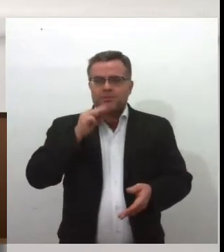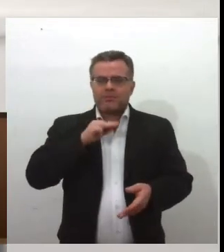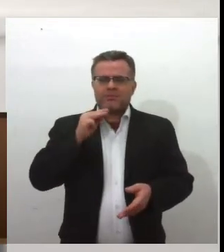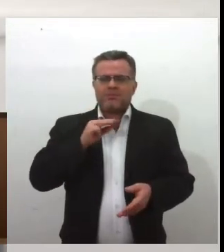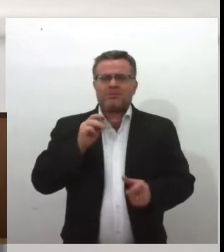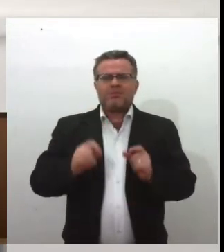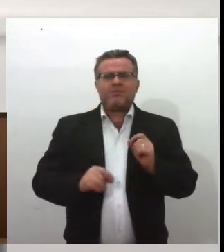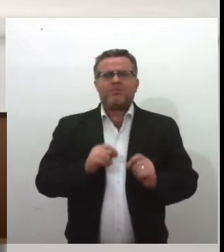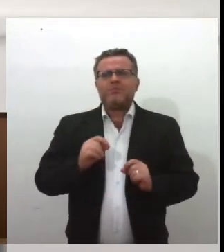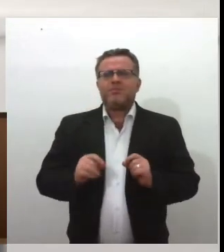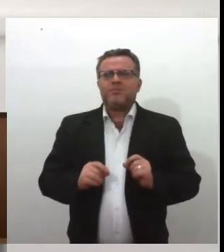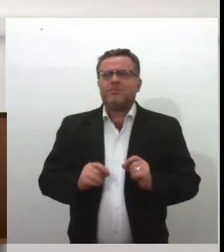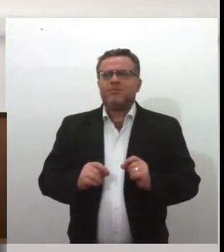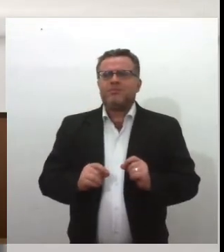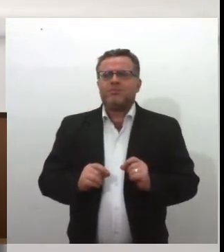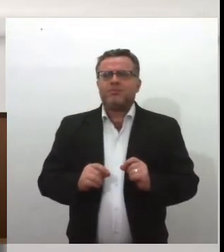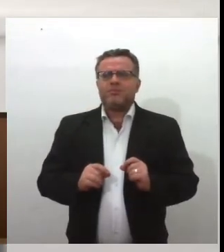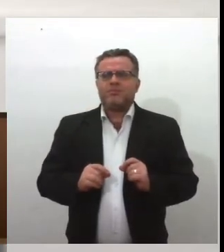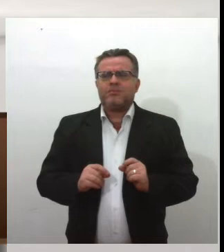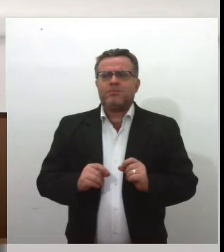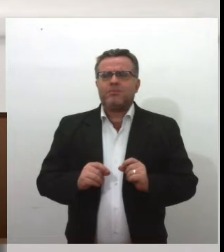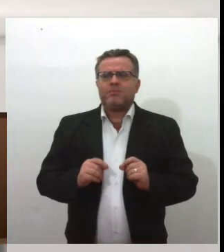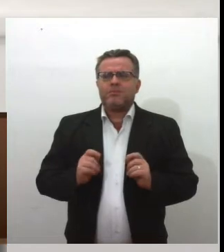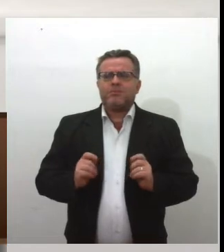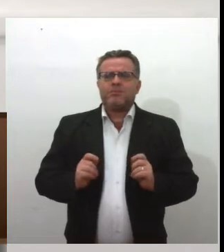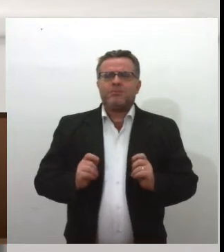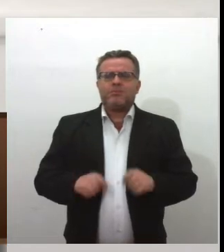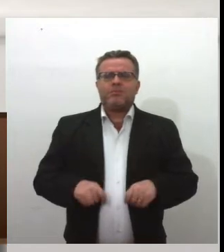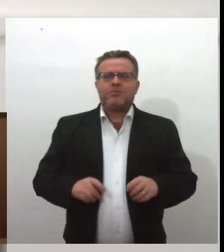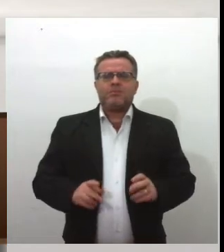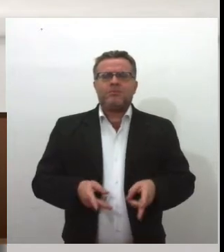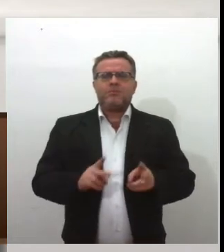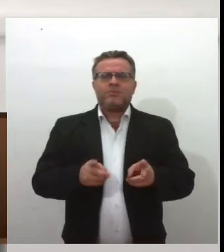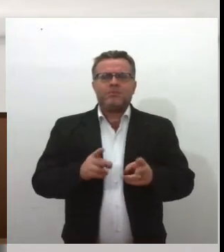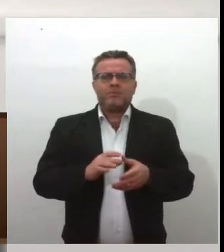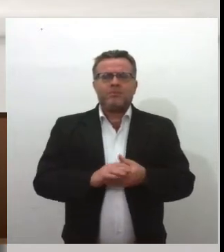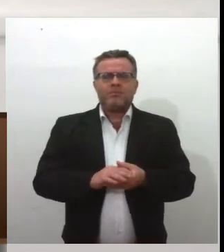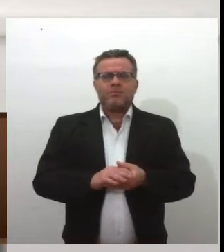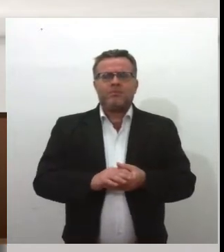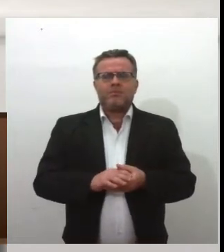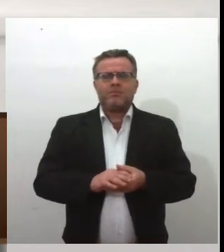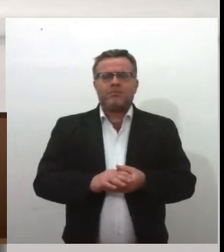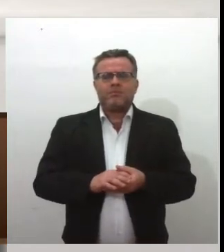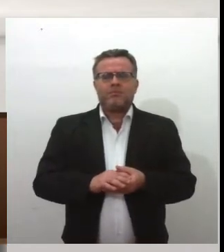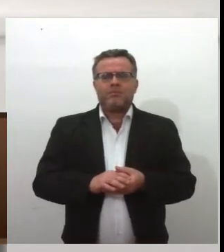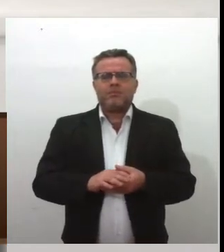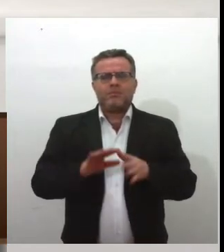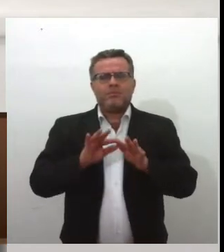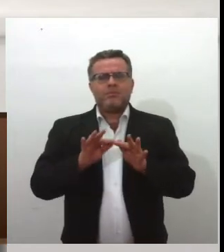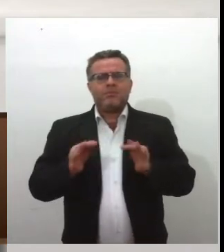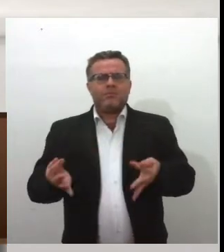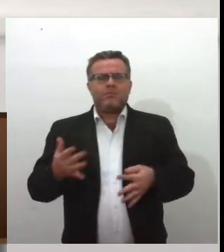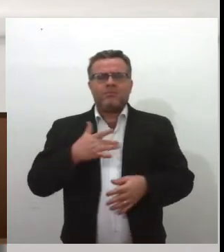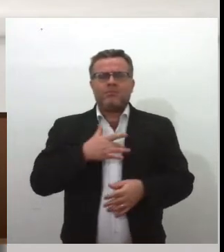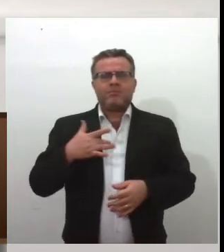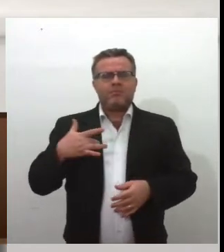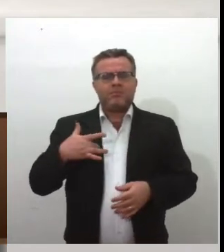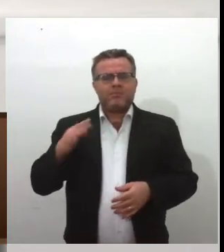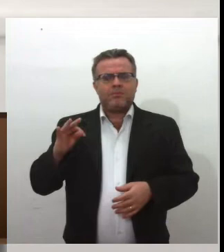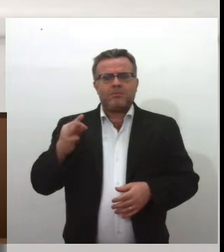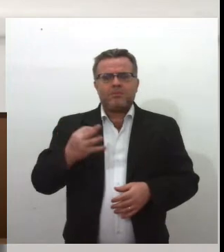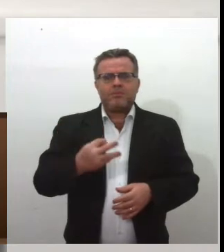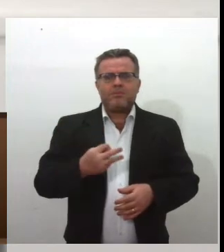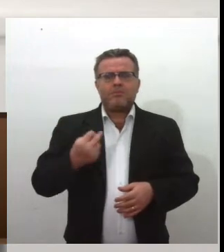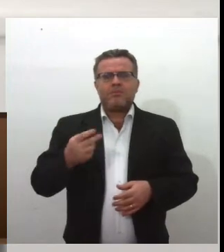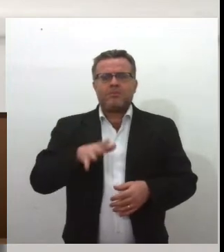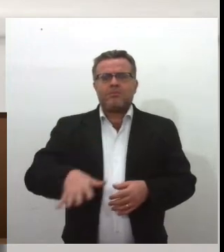medo, né? Esse é um sentimento que nos afasta desse campo, que é o campo da saúde. Então, de modo geral, vamos colocar